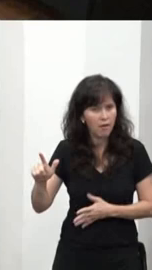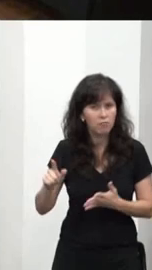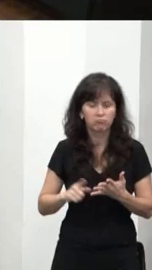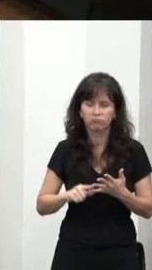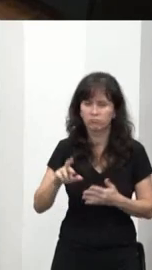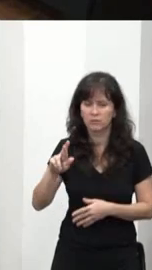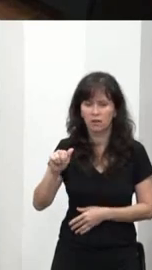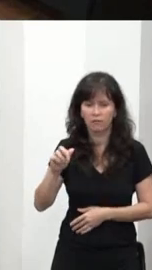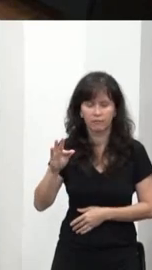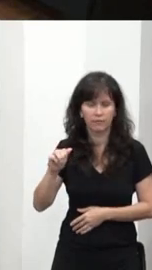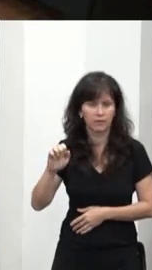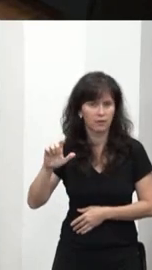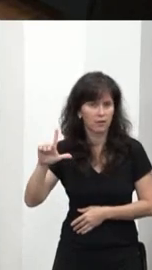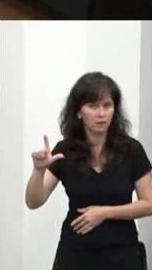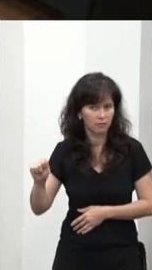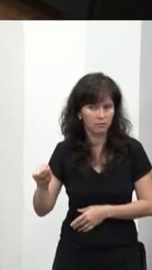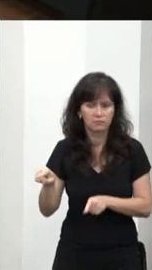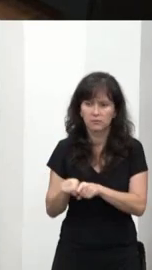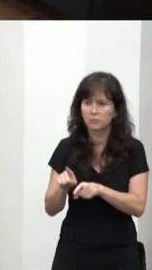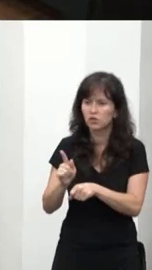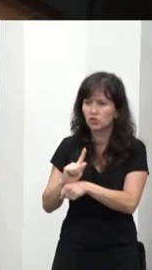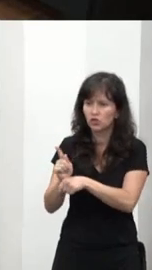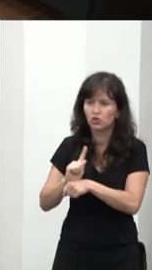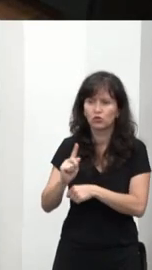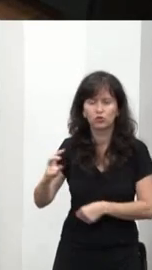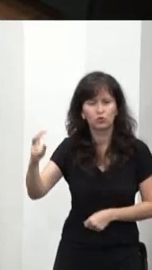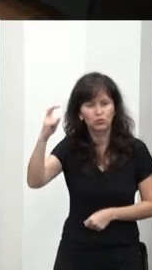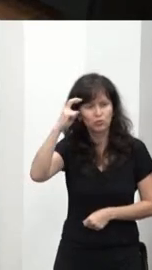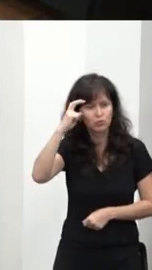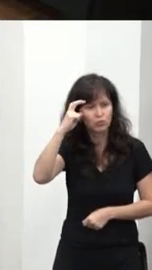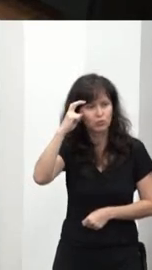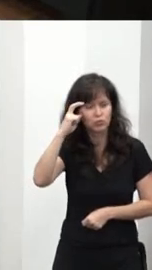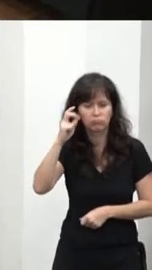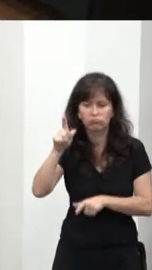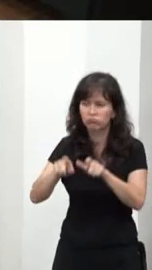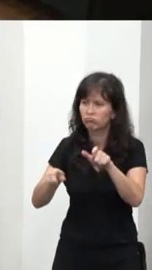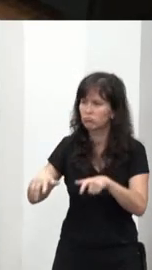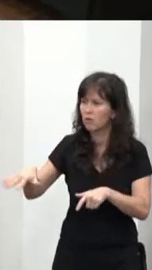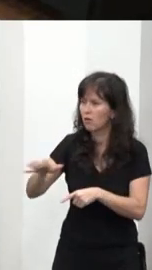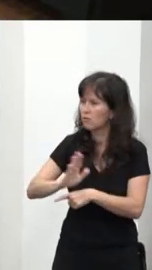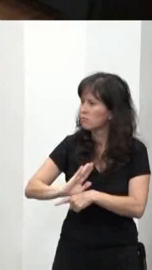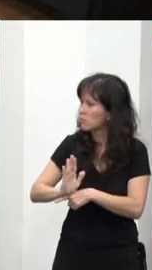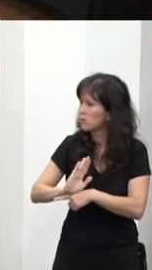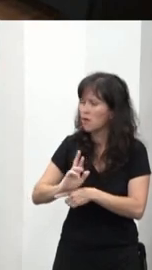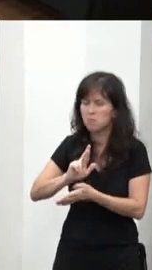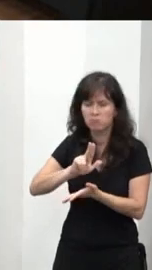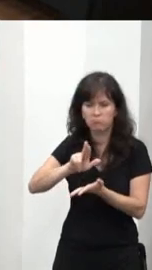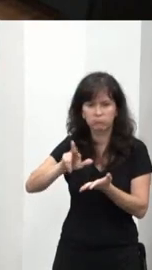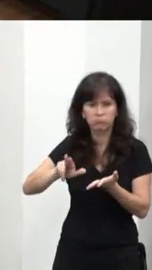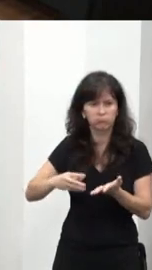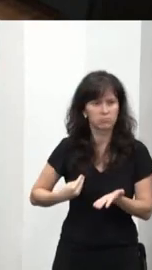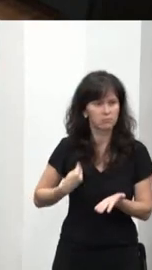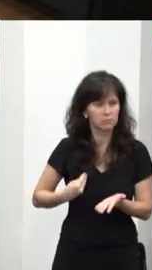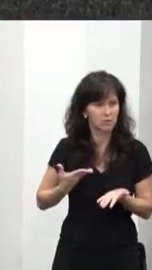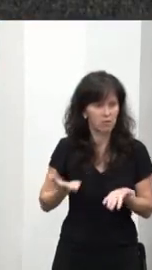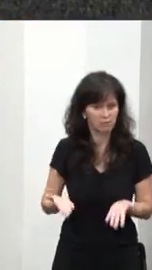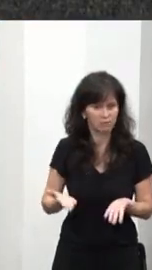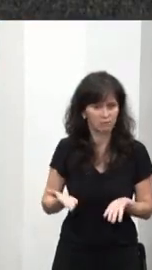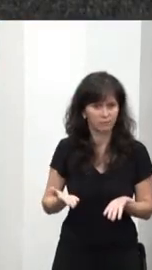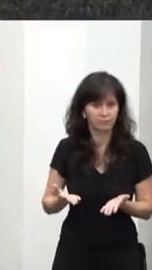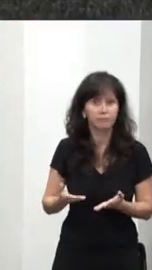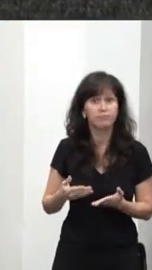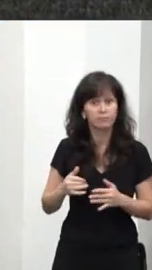culturas que estão aqui né produtores cineastas tal e dizer que o Conselho Estadual de Cultura